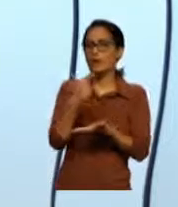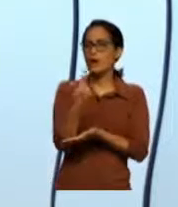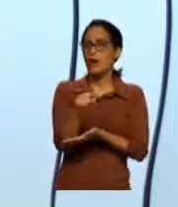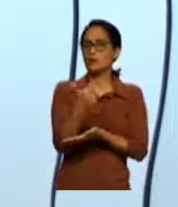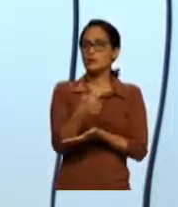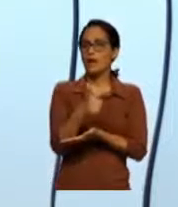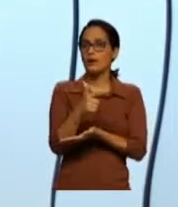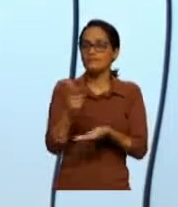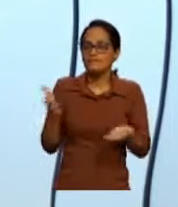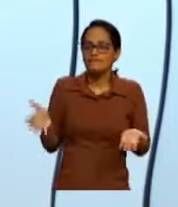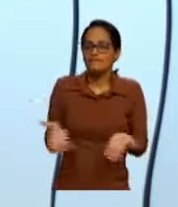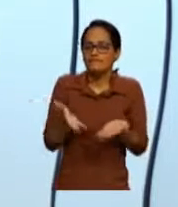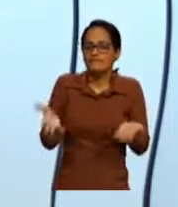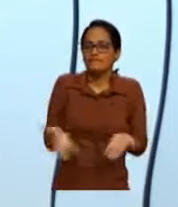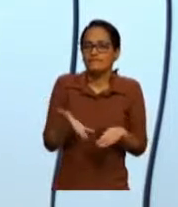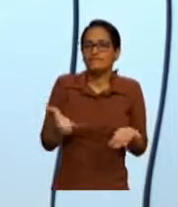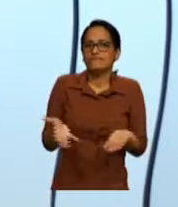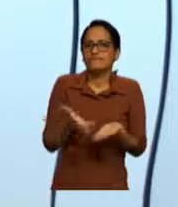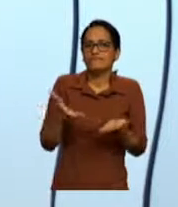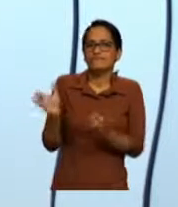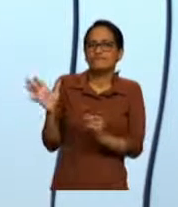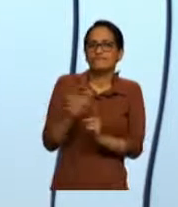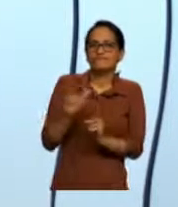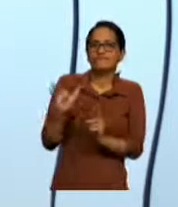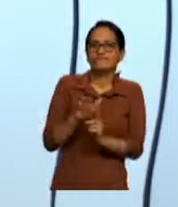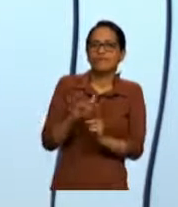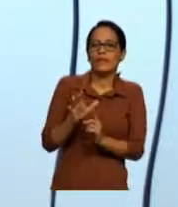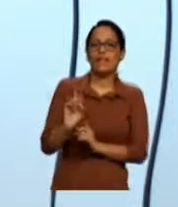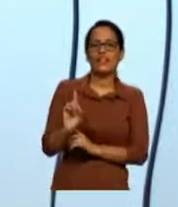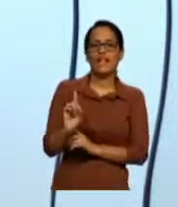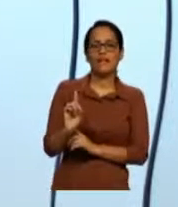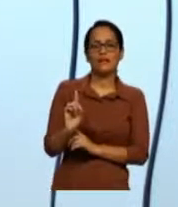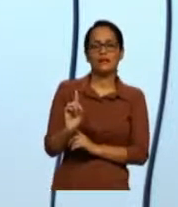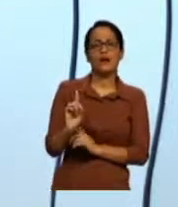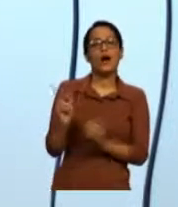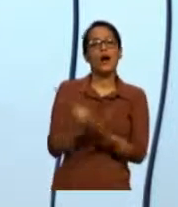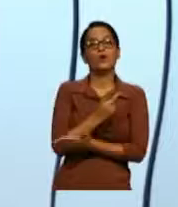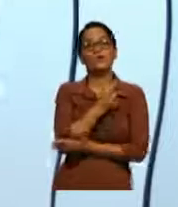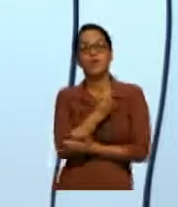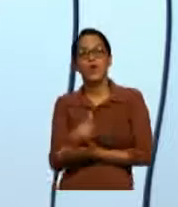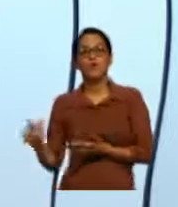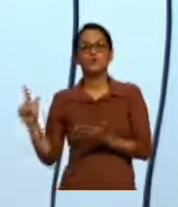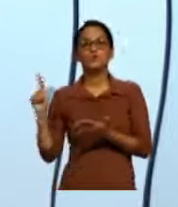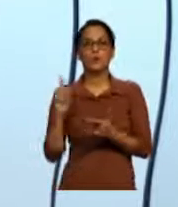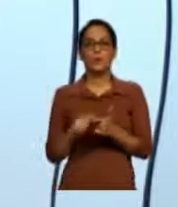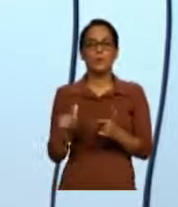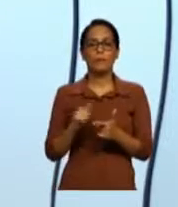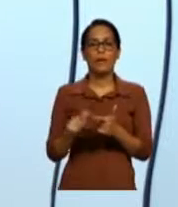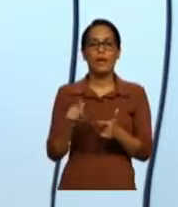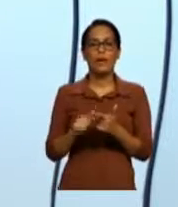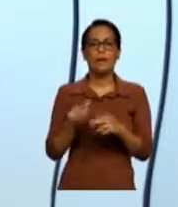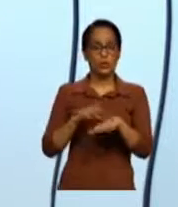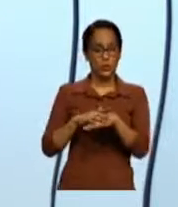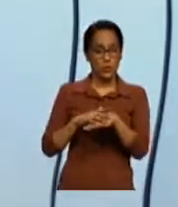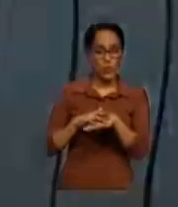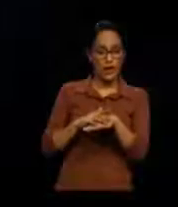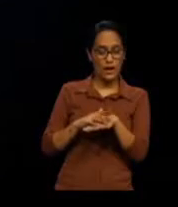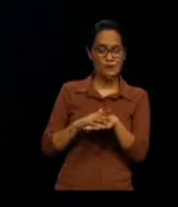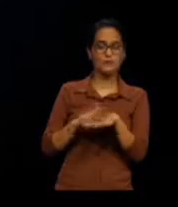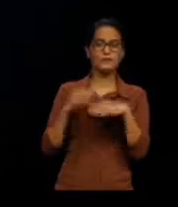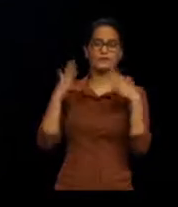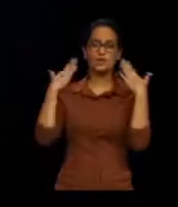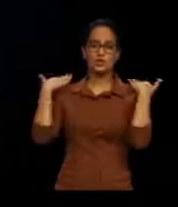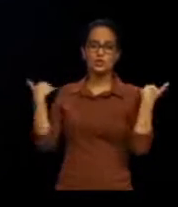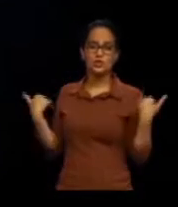de vitamina D, eu tenho outros problemas, que eu posso ter uma osteoporose e por aí